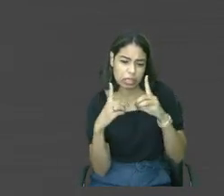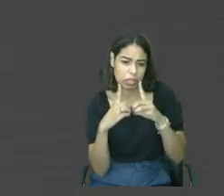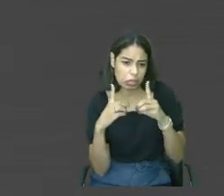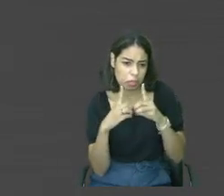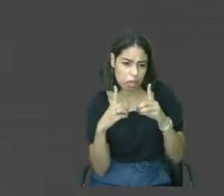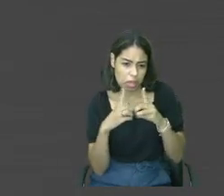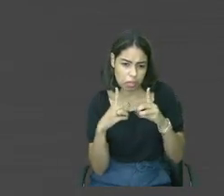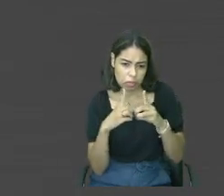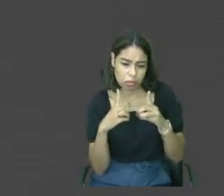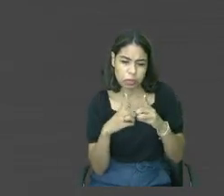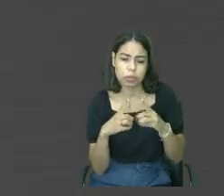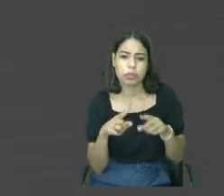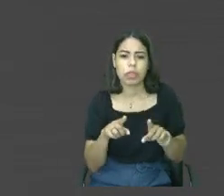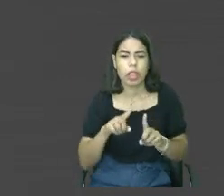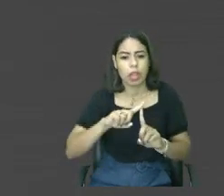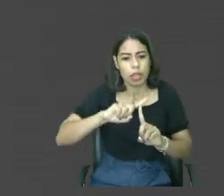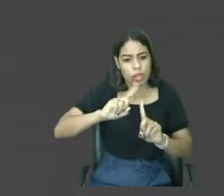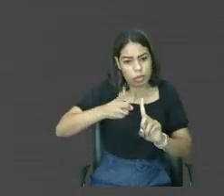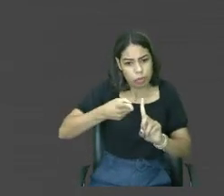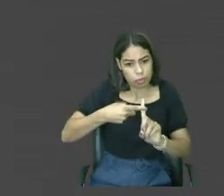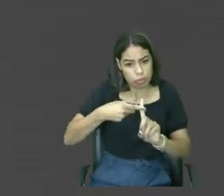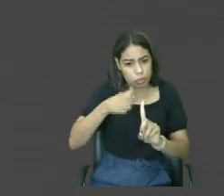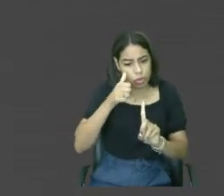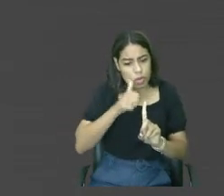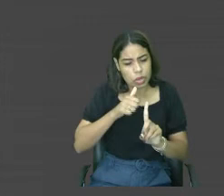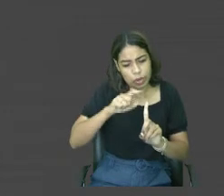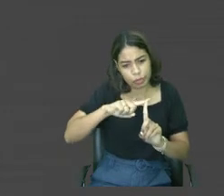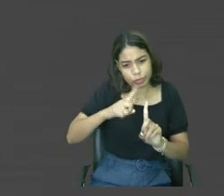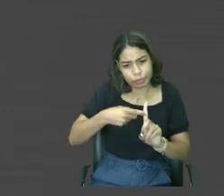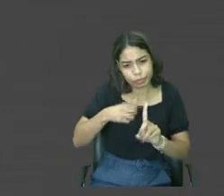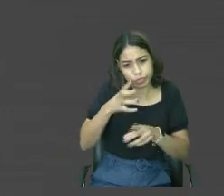128 gestantes, né, atendidas lá no CAISME,